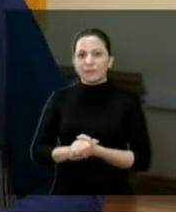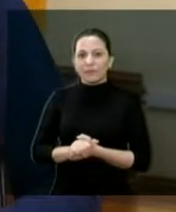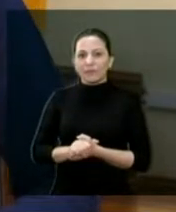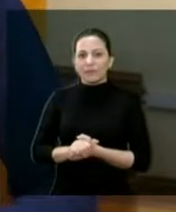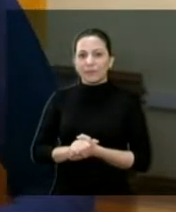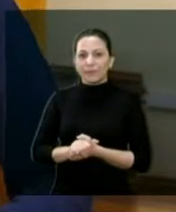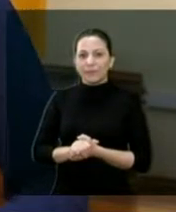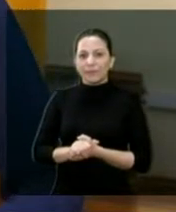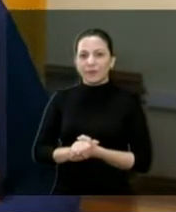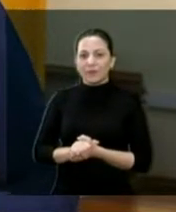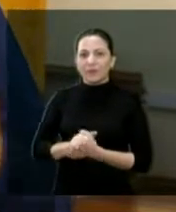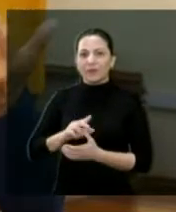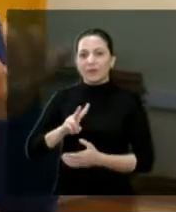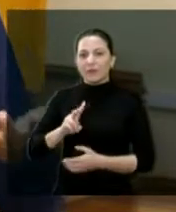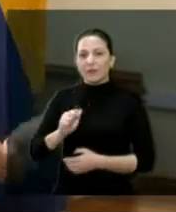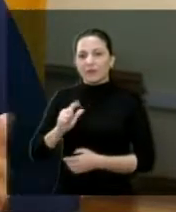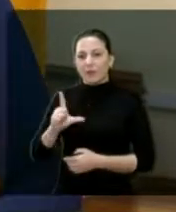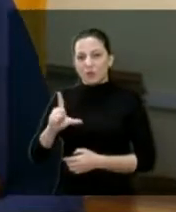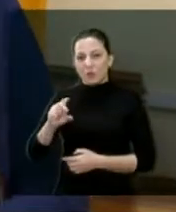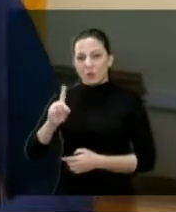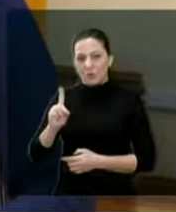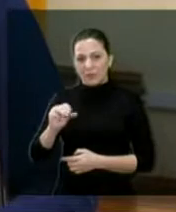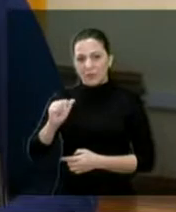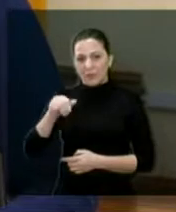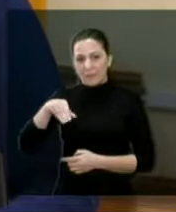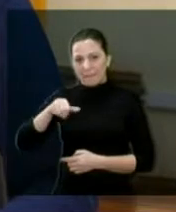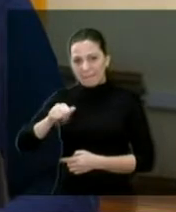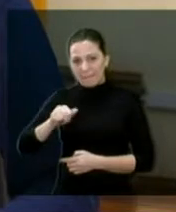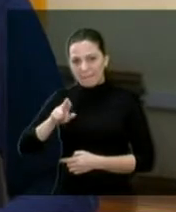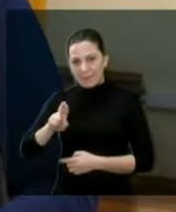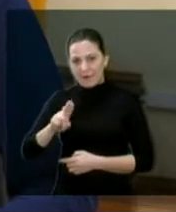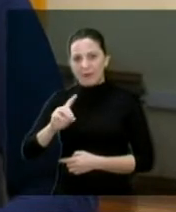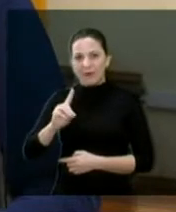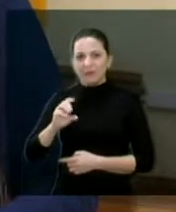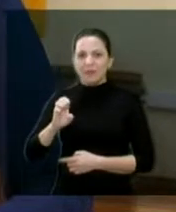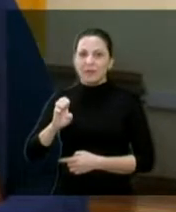o Valdemar De Santis e o